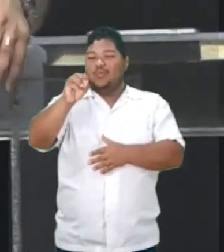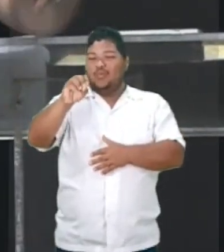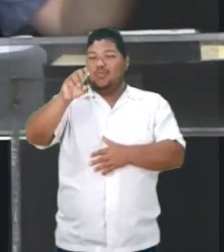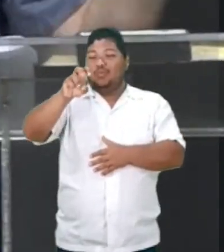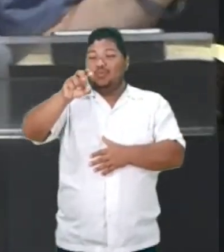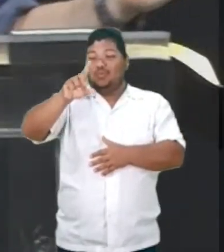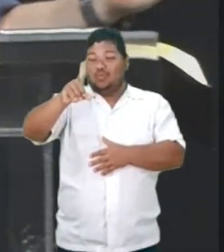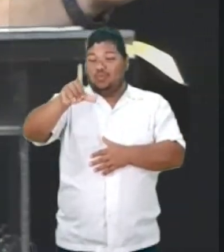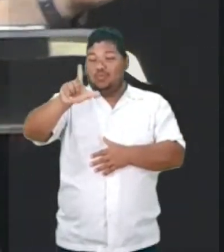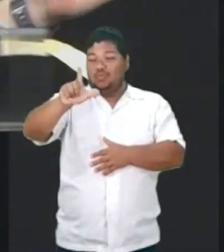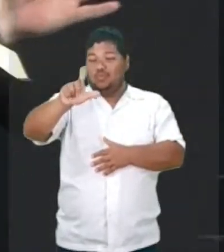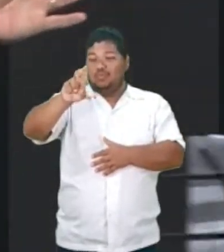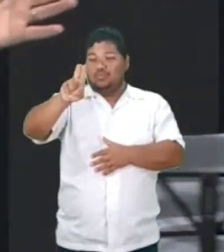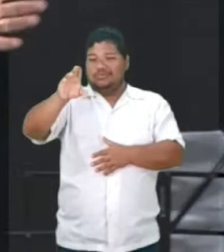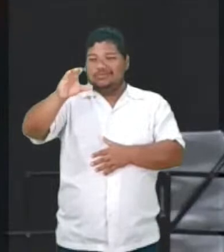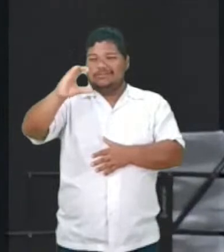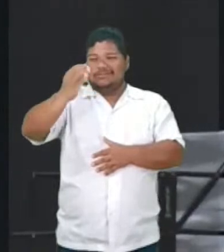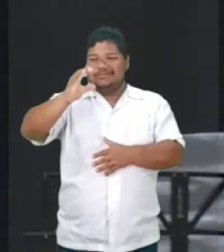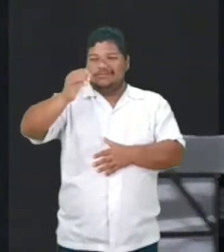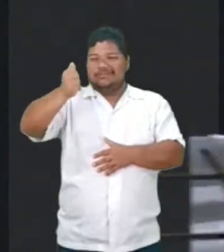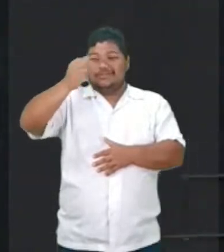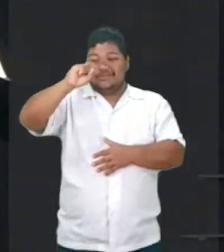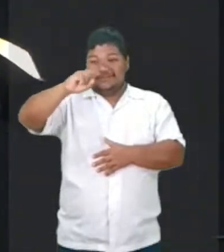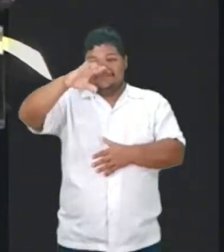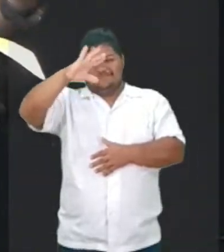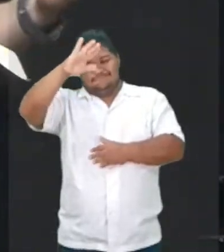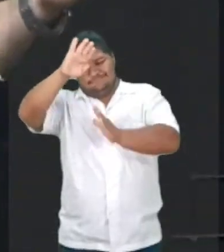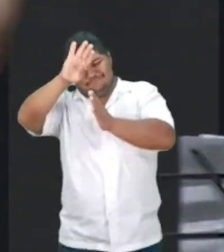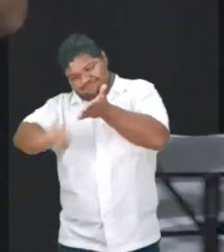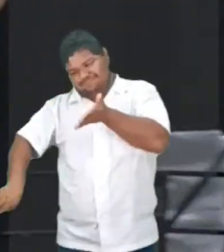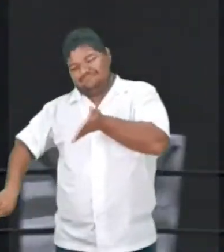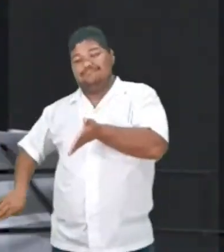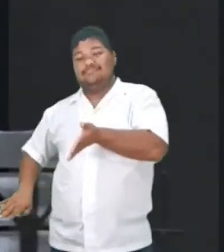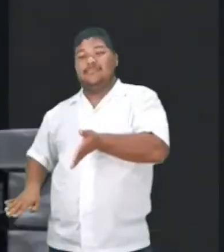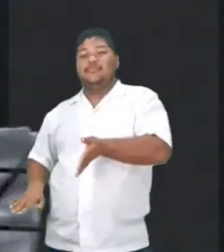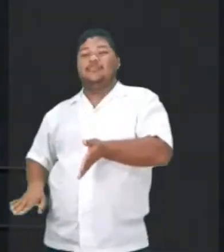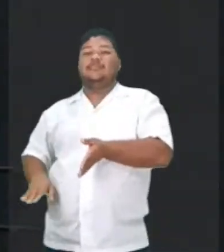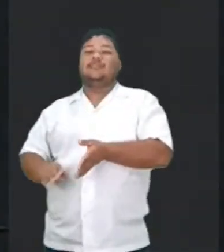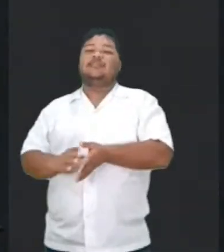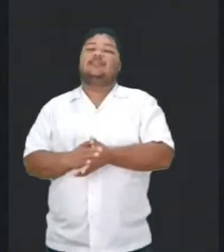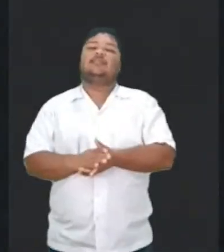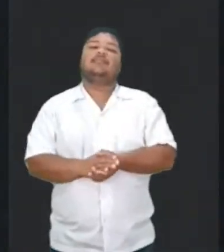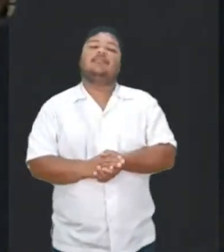E a partir daí, então, criaram tentativas